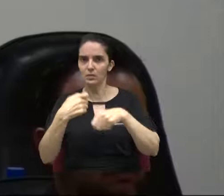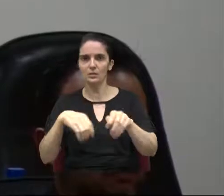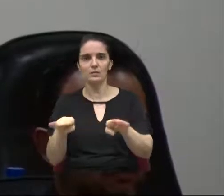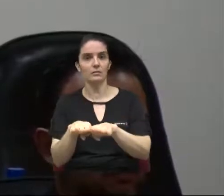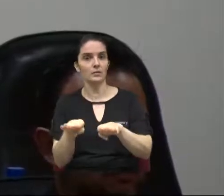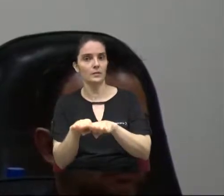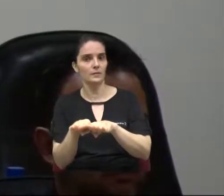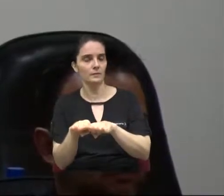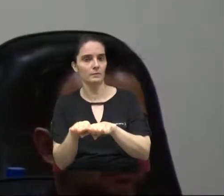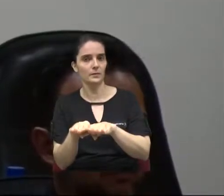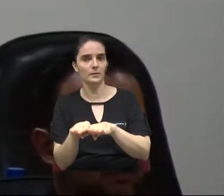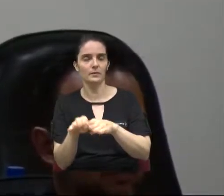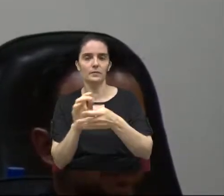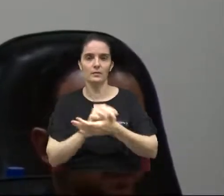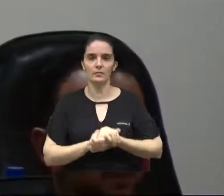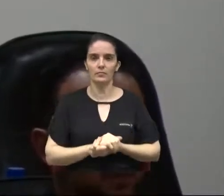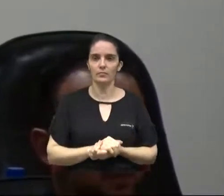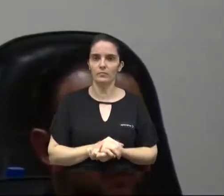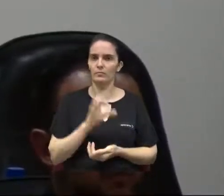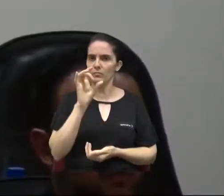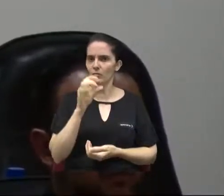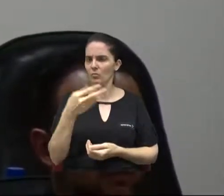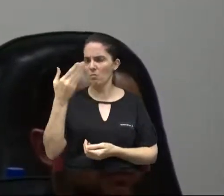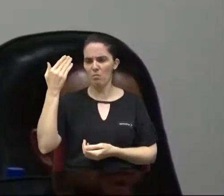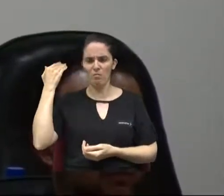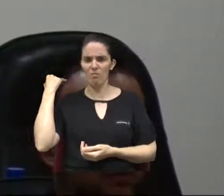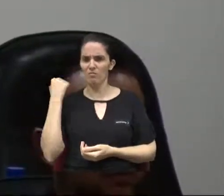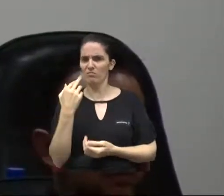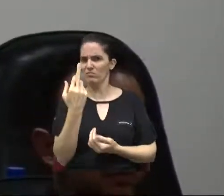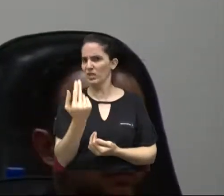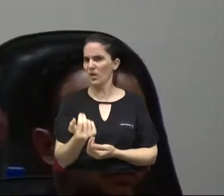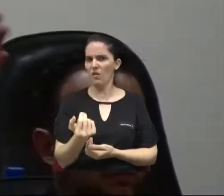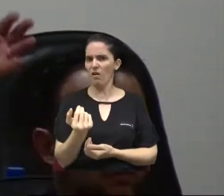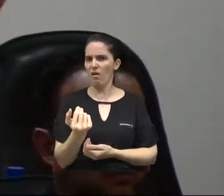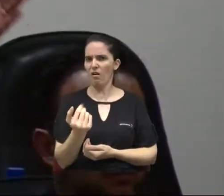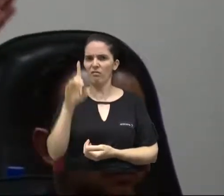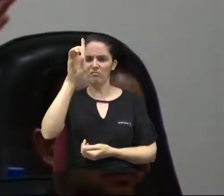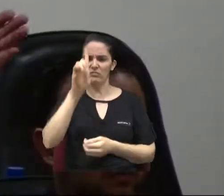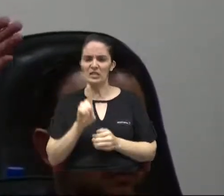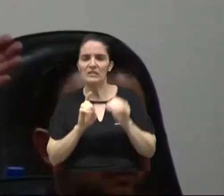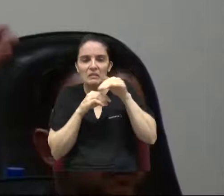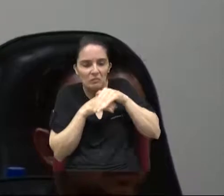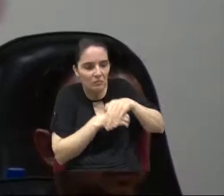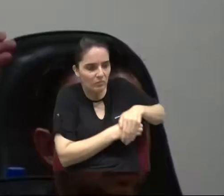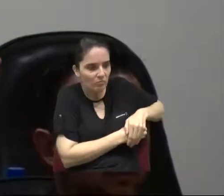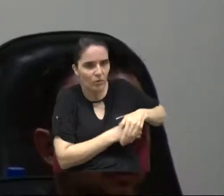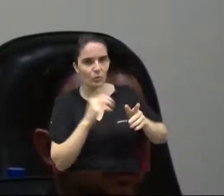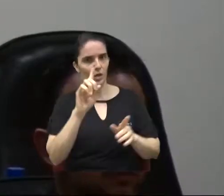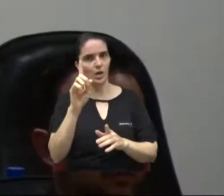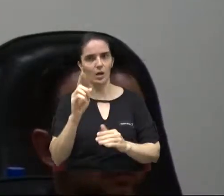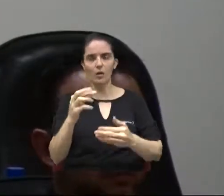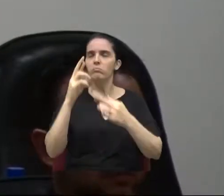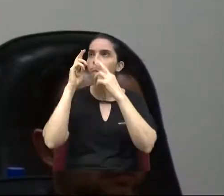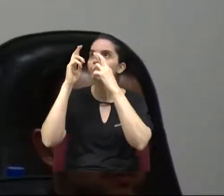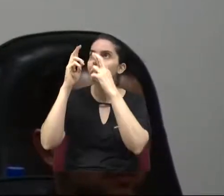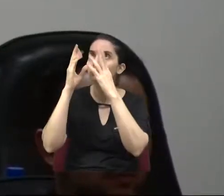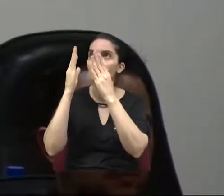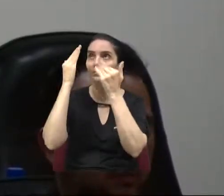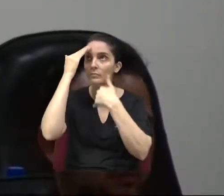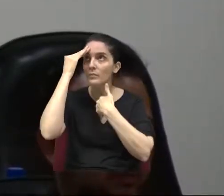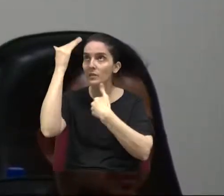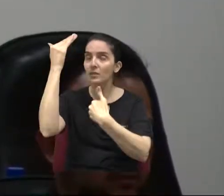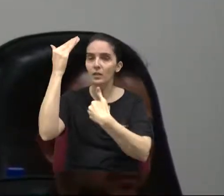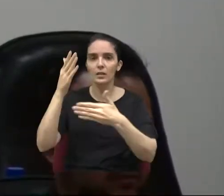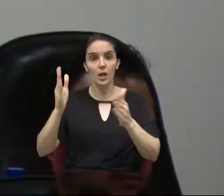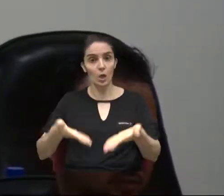não se trata mais como antigamente, que se escondia um deficiente. Graças a Deus, hoje esses deficientes têm